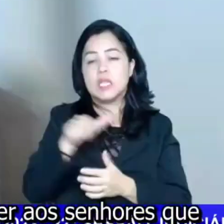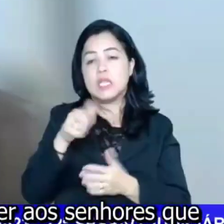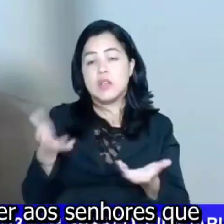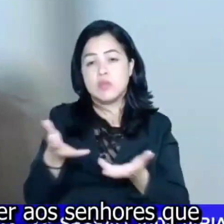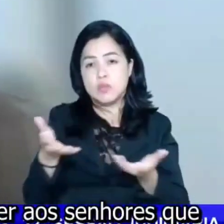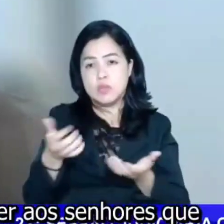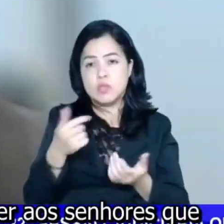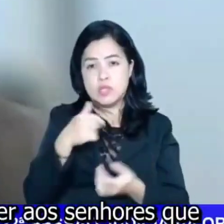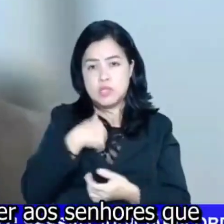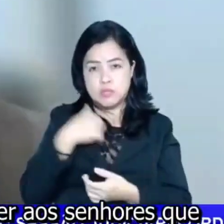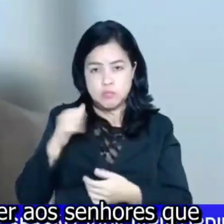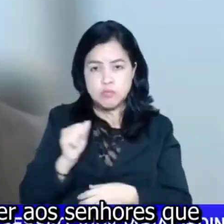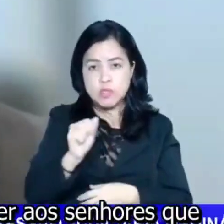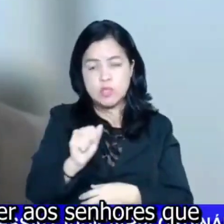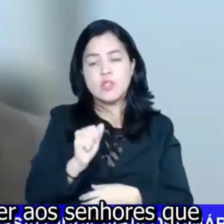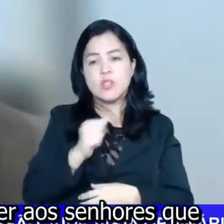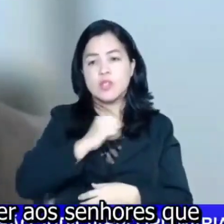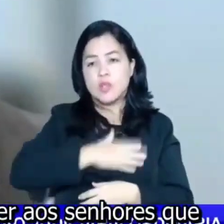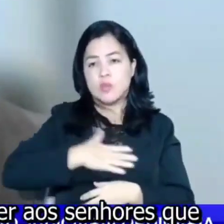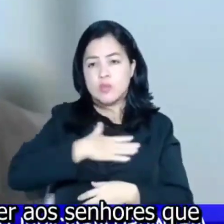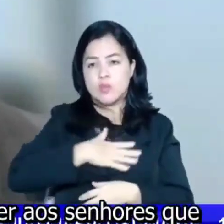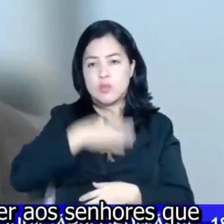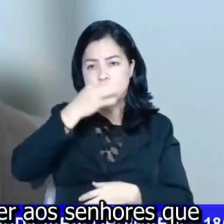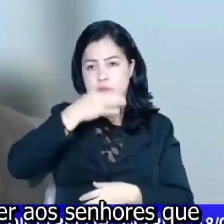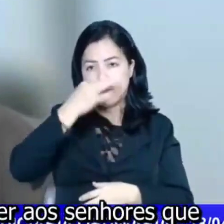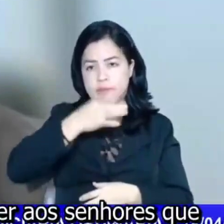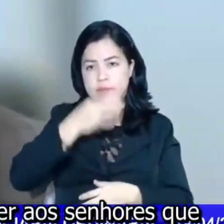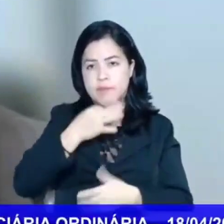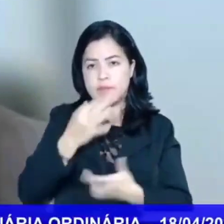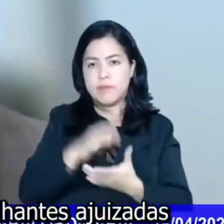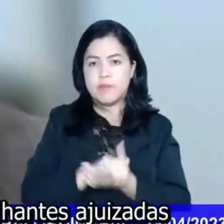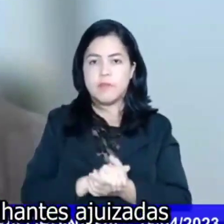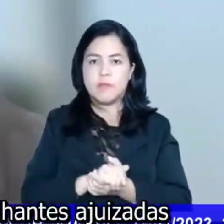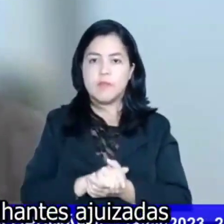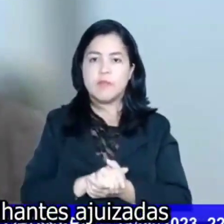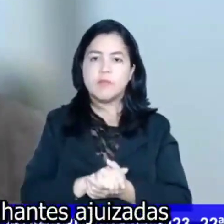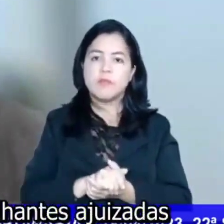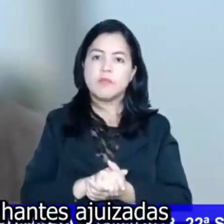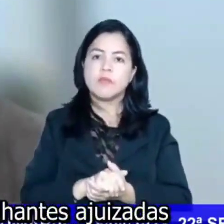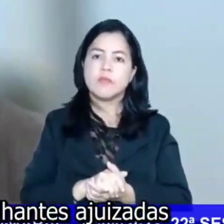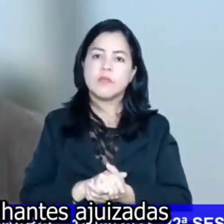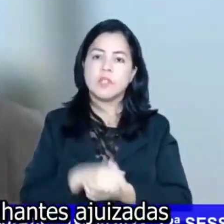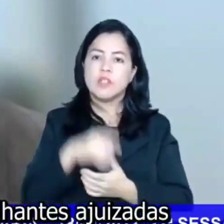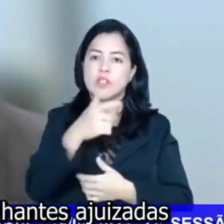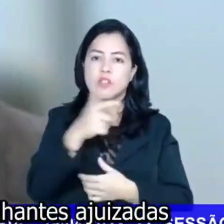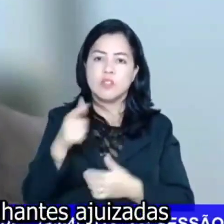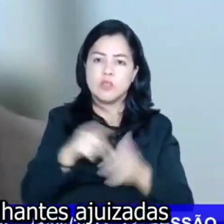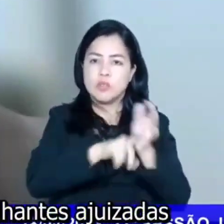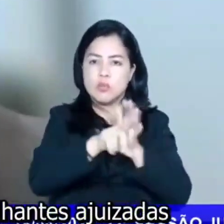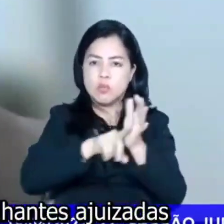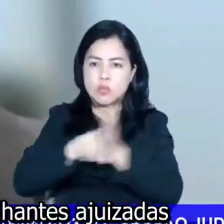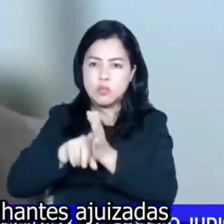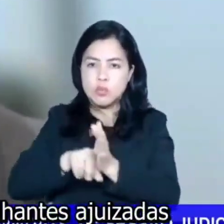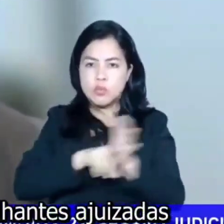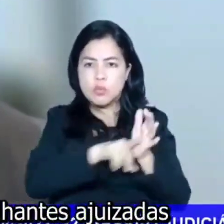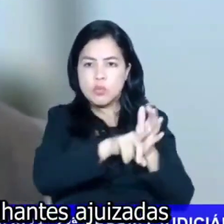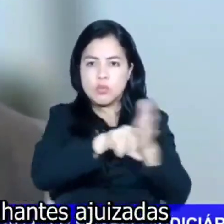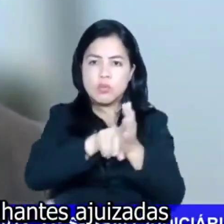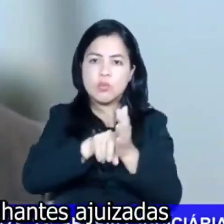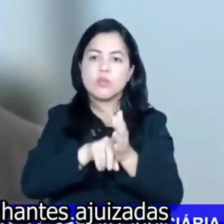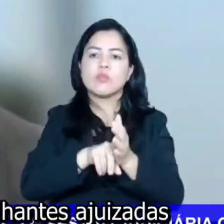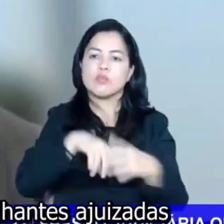premissa, gostaria de esclarecer aos senhores que fiz uma pesquisa, uma vasta pesquisa, de